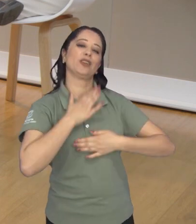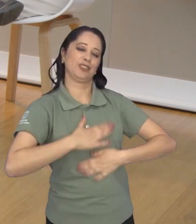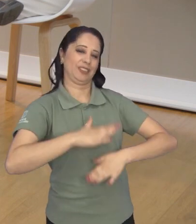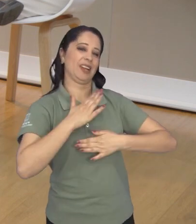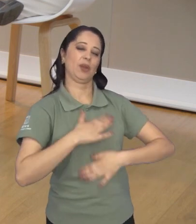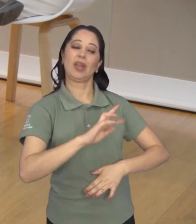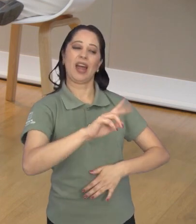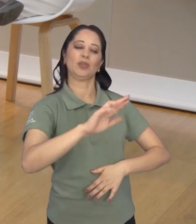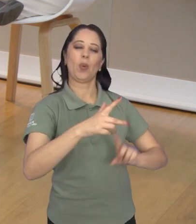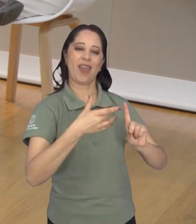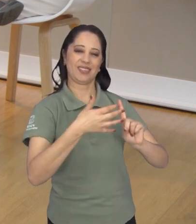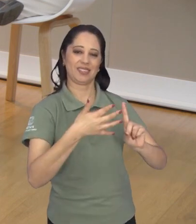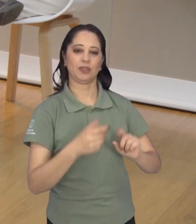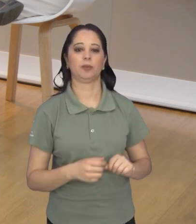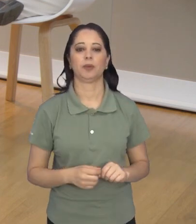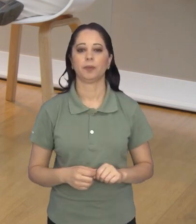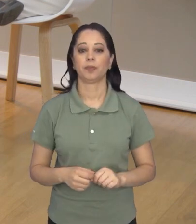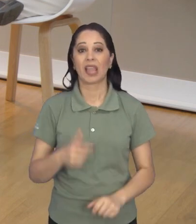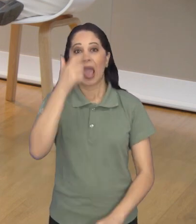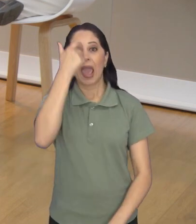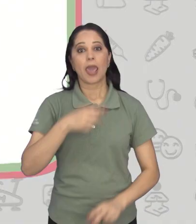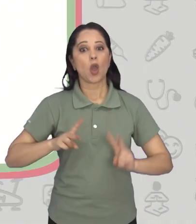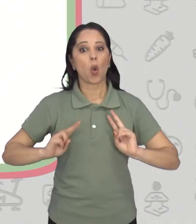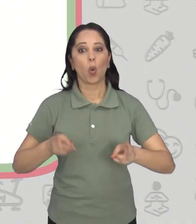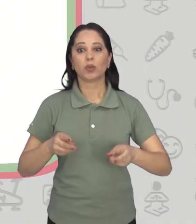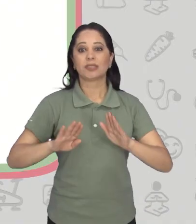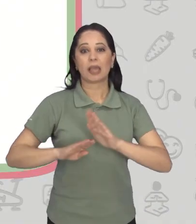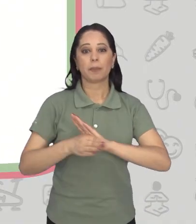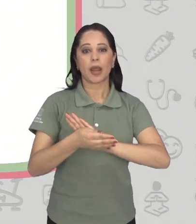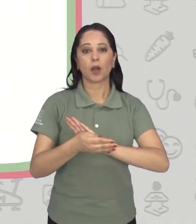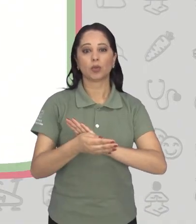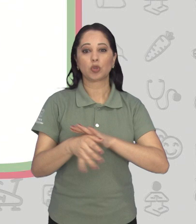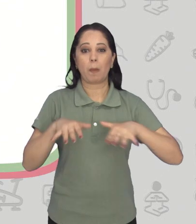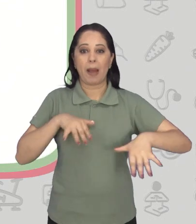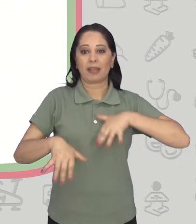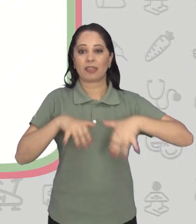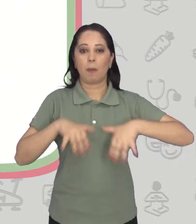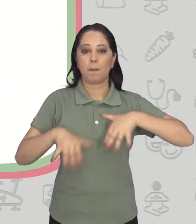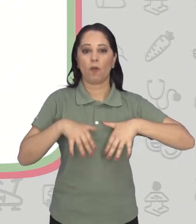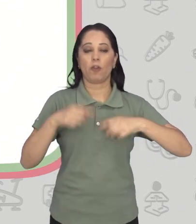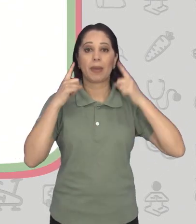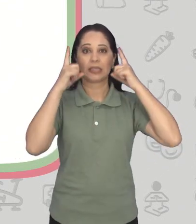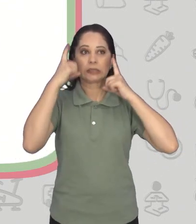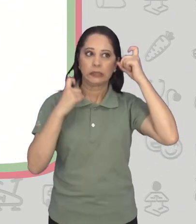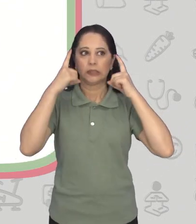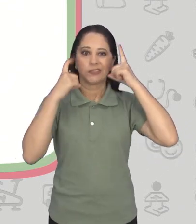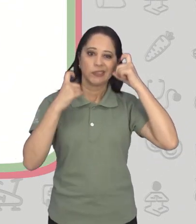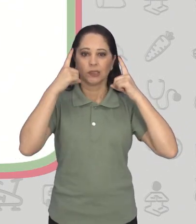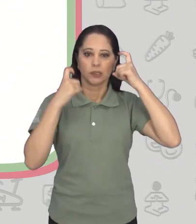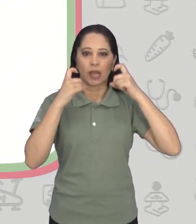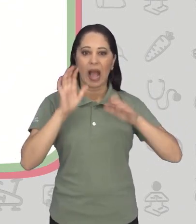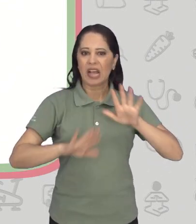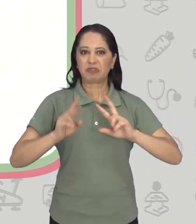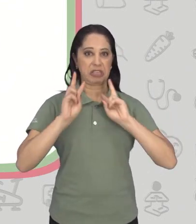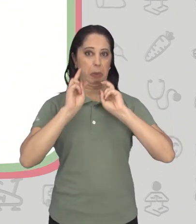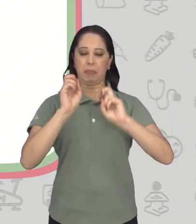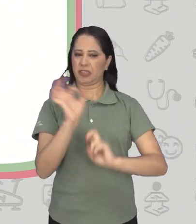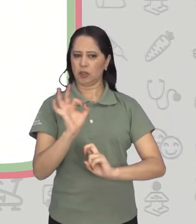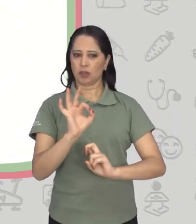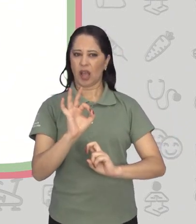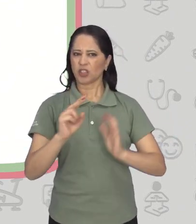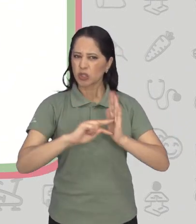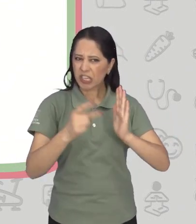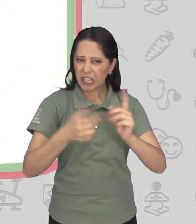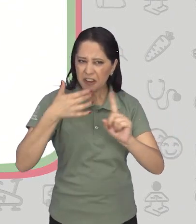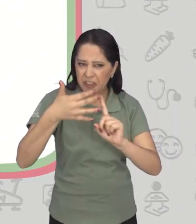pode ficar mais tranquila em casa. Vamos para a próxima. Tenho a mania de fazer movimentos repetitivos com os músculos da minha face. Às vezes